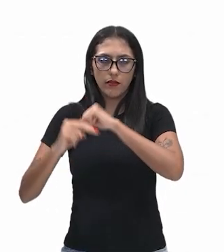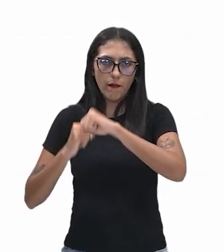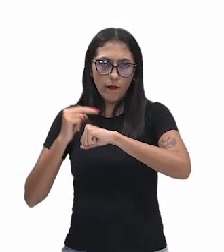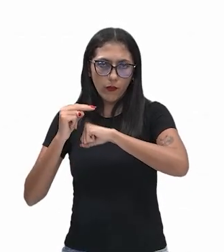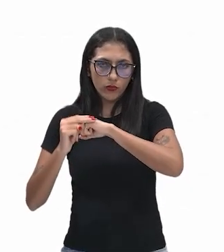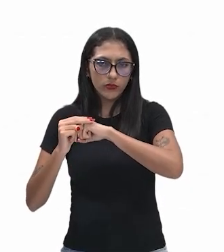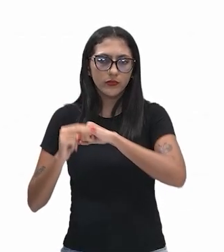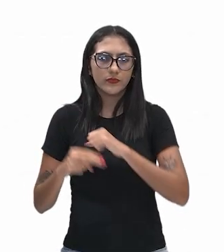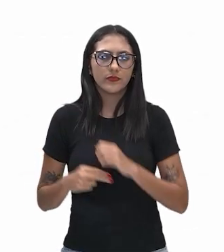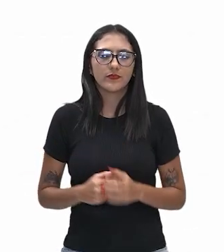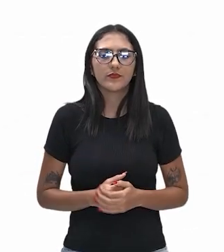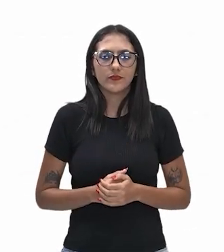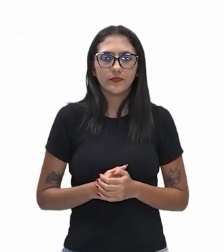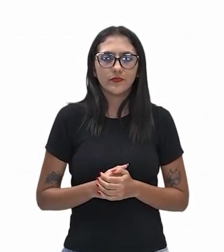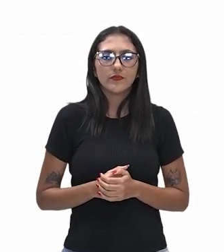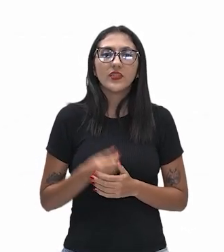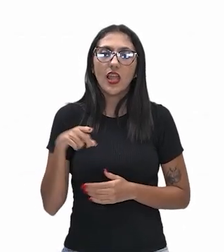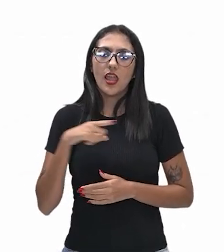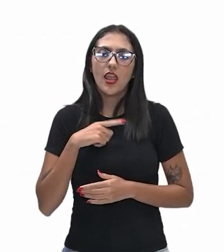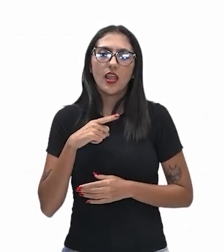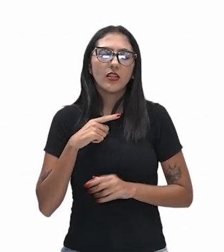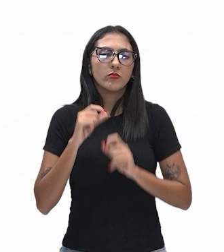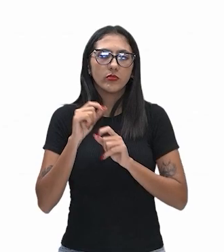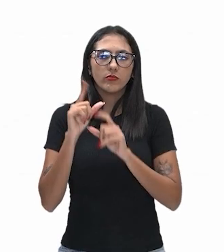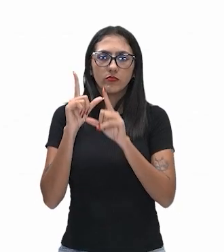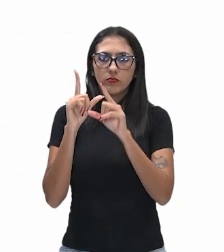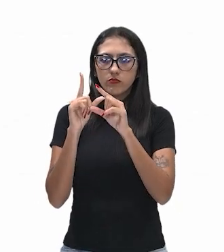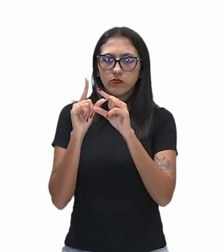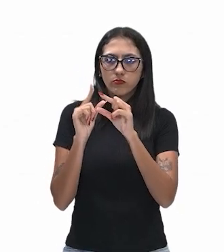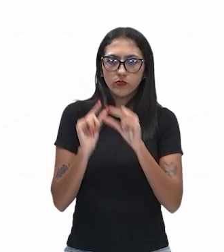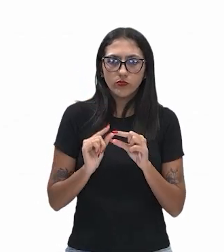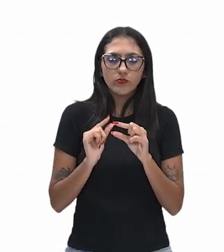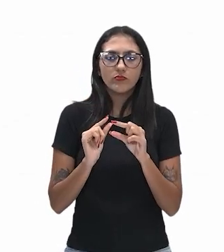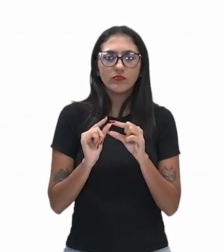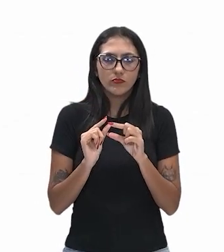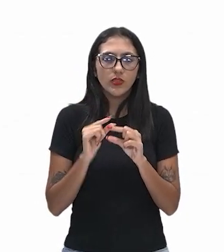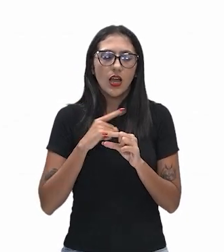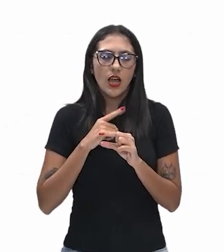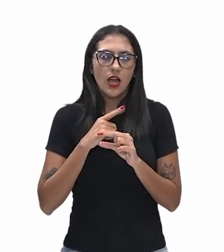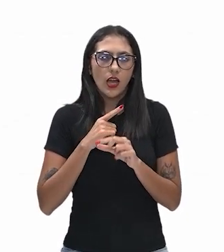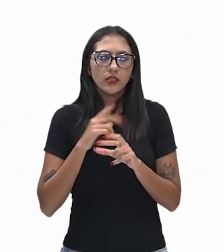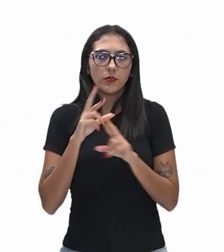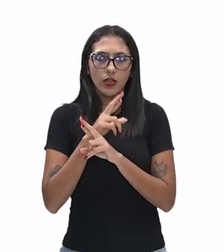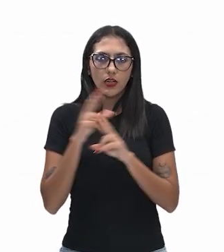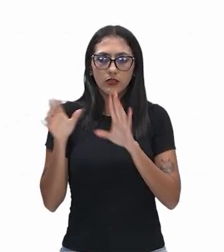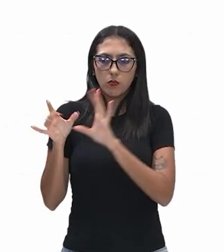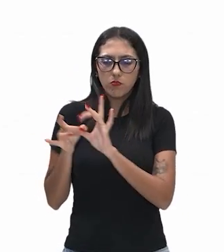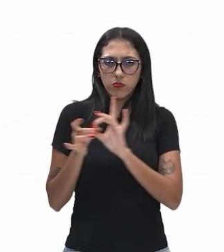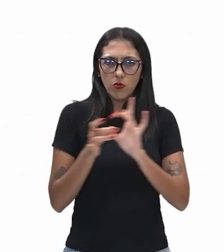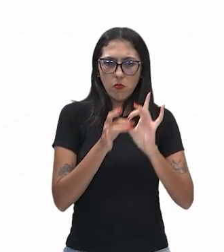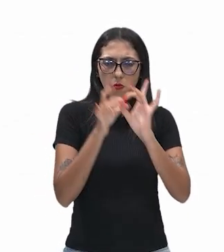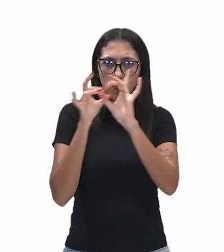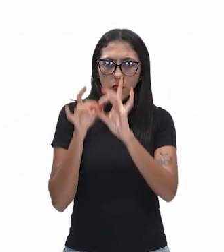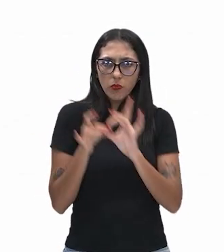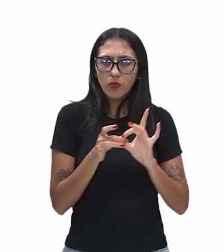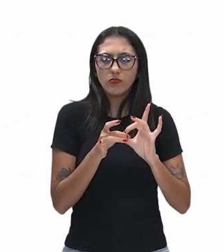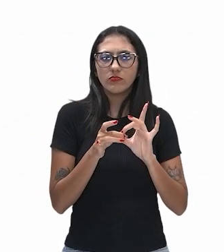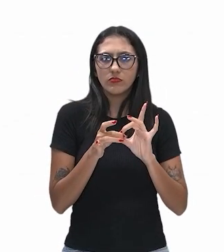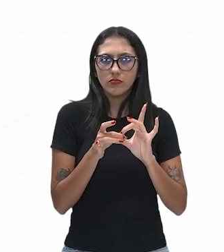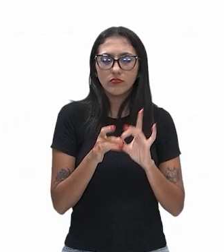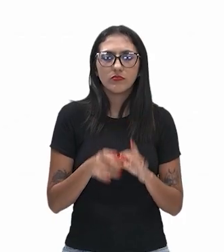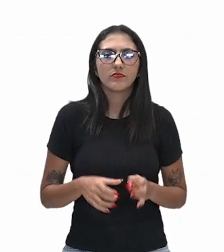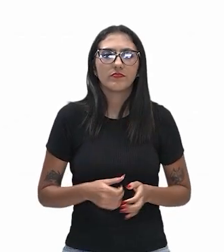vai acabar decaindo, tá, gente? E vai acontecer aí uma reação em cadeia, tá, gente? E para que